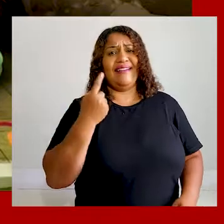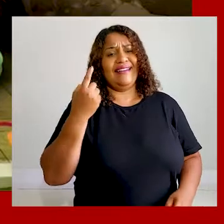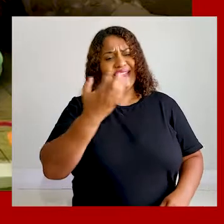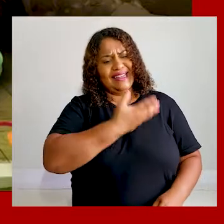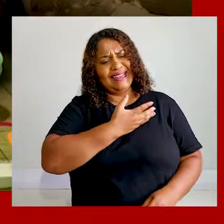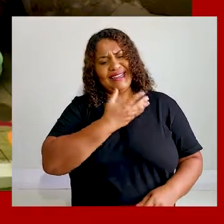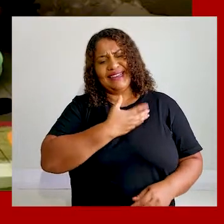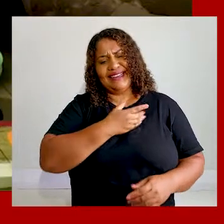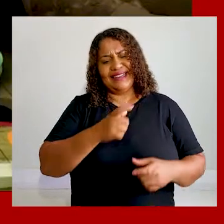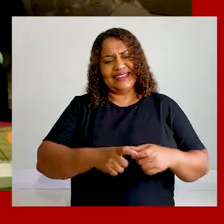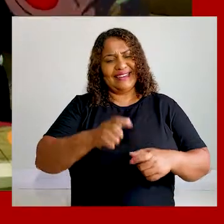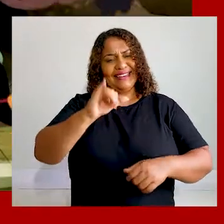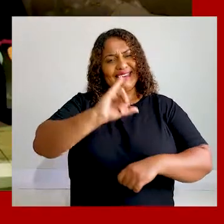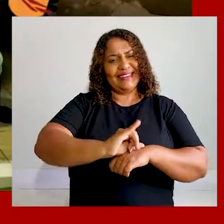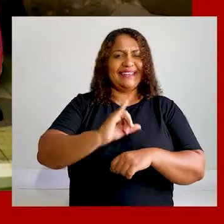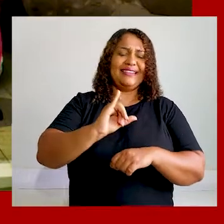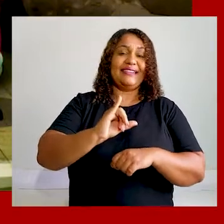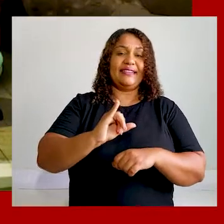sozinhos, amiga lata.